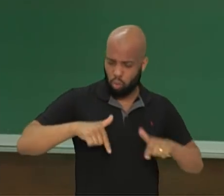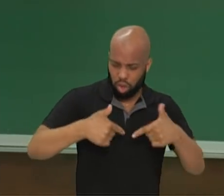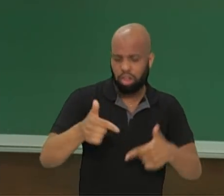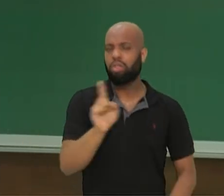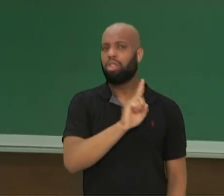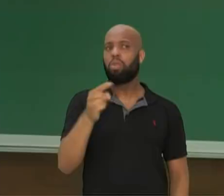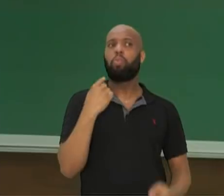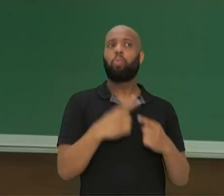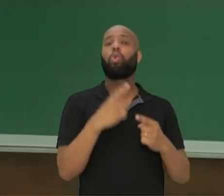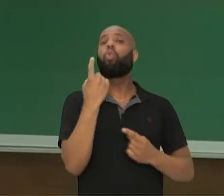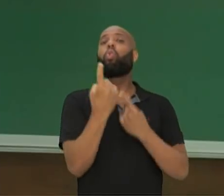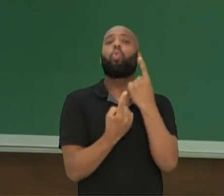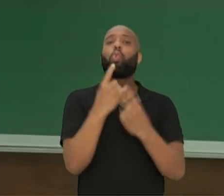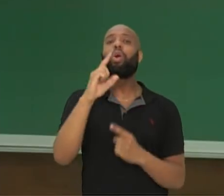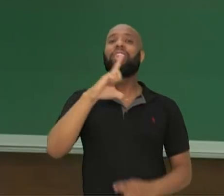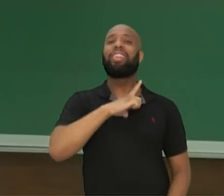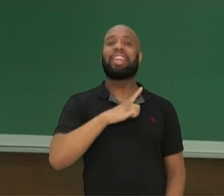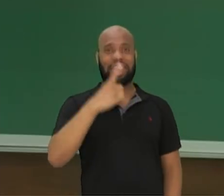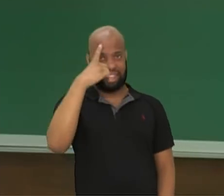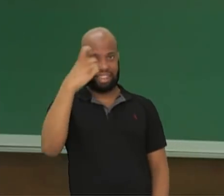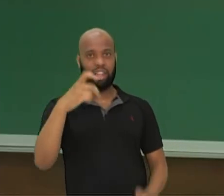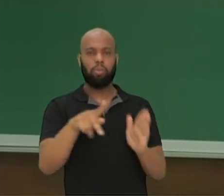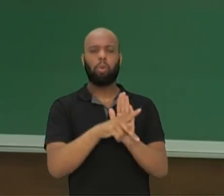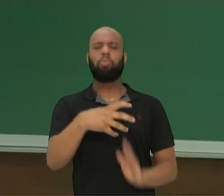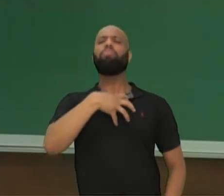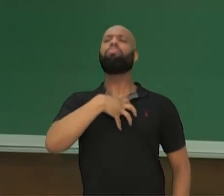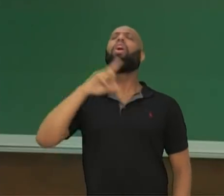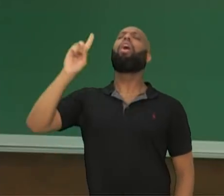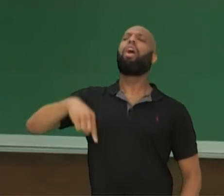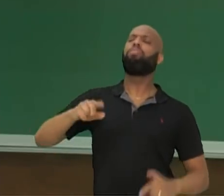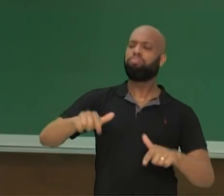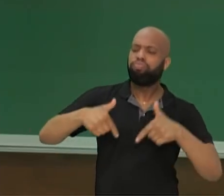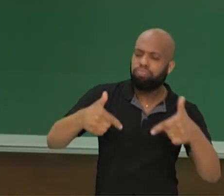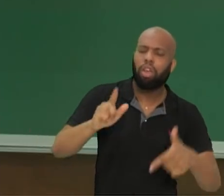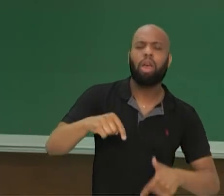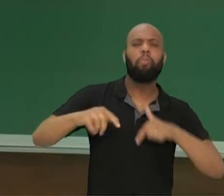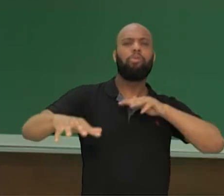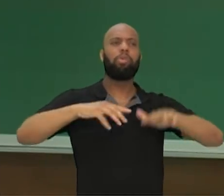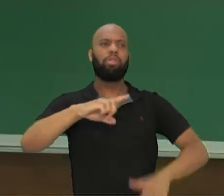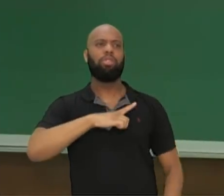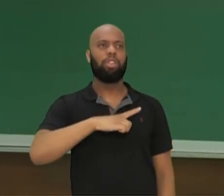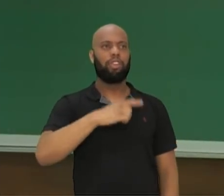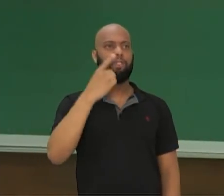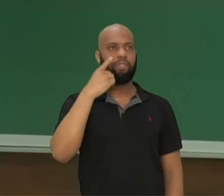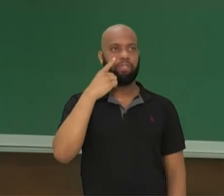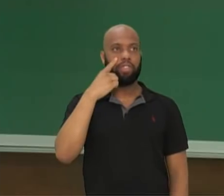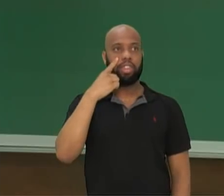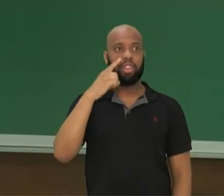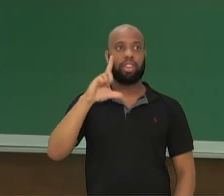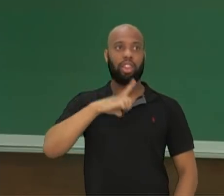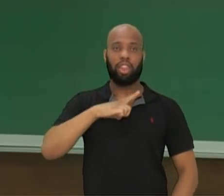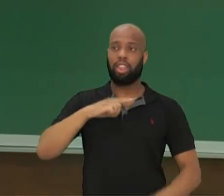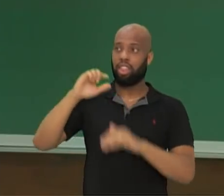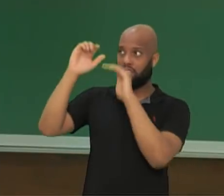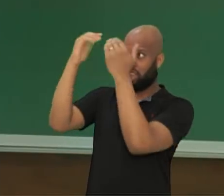Quais são as que dão ideia de ação, que dão ideia de movimento? Veja,